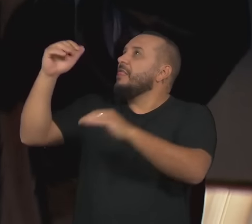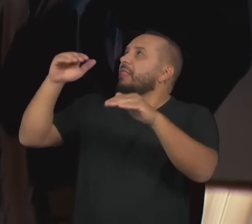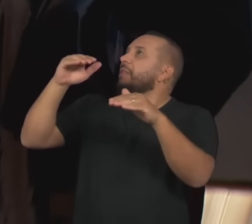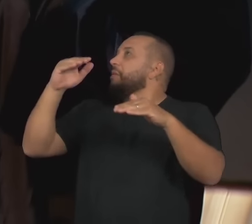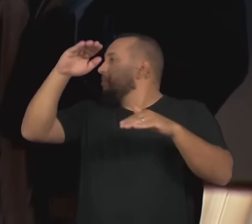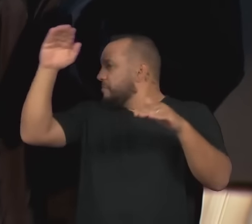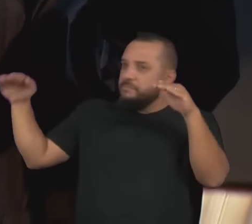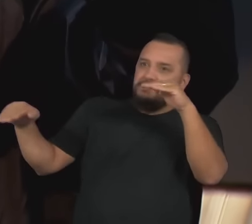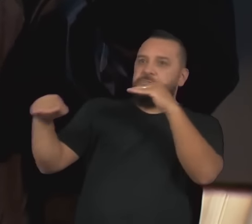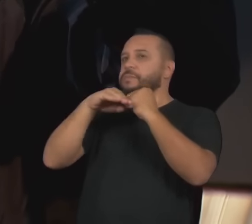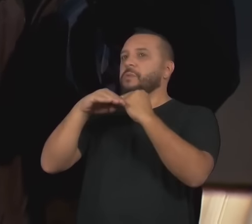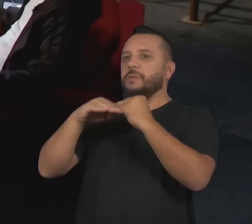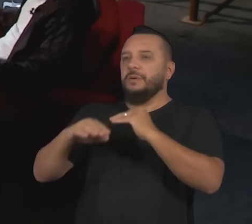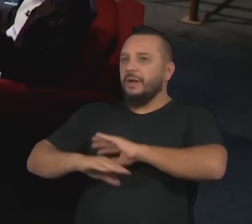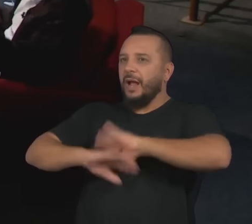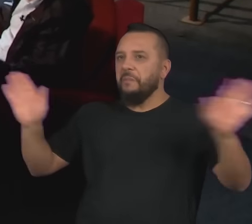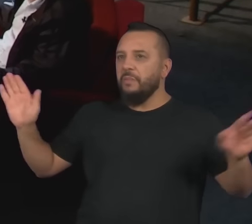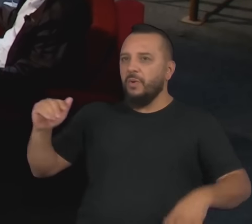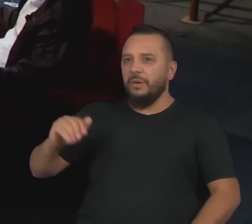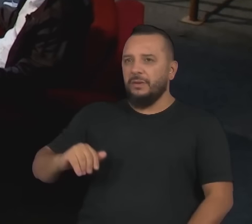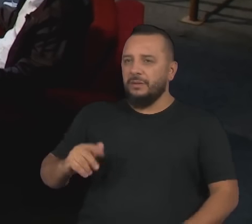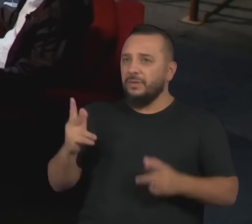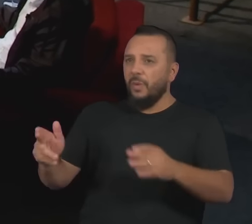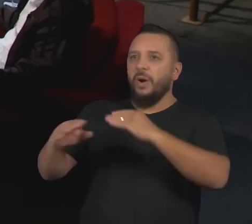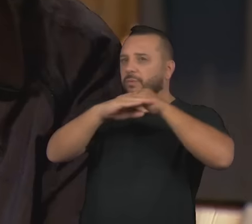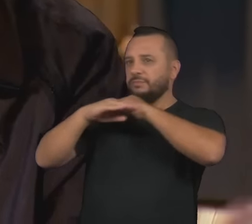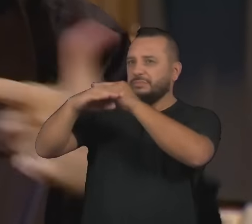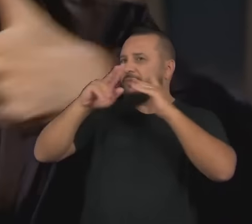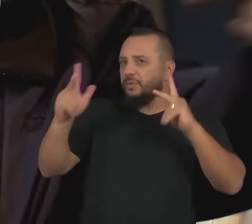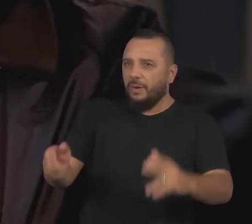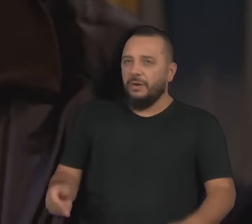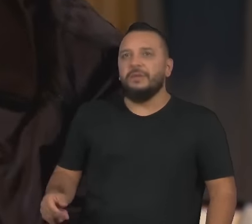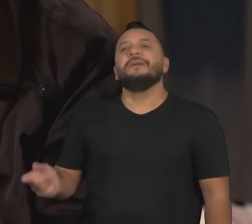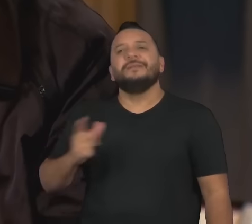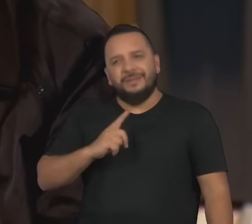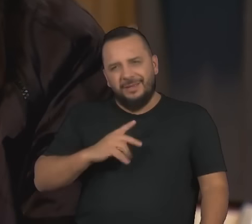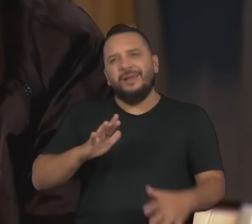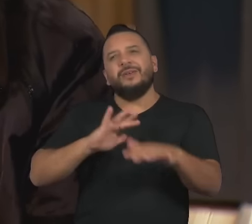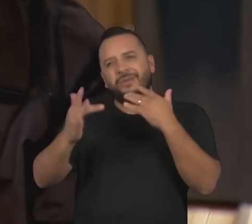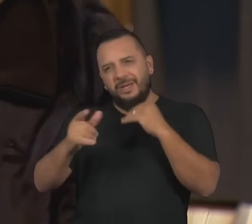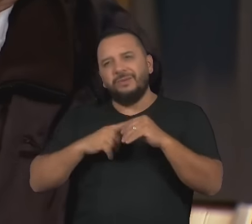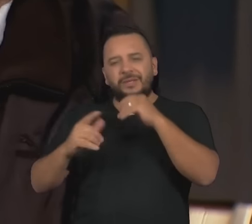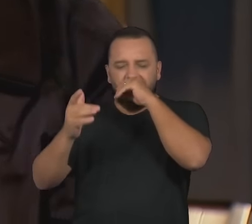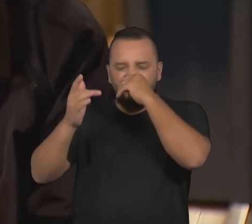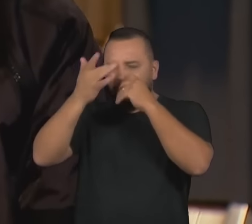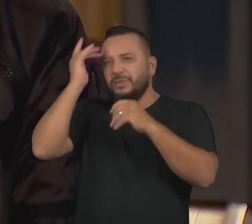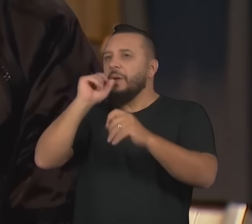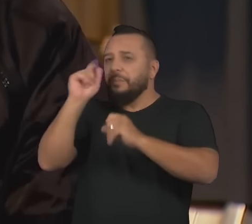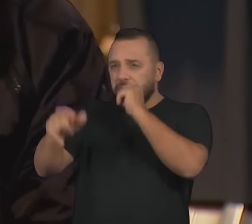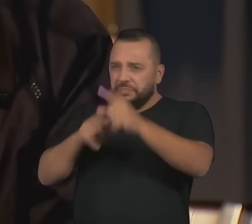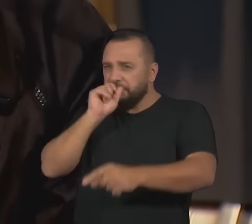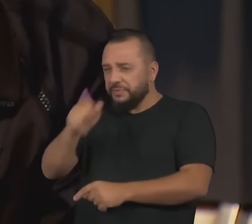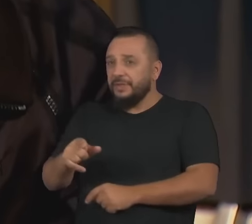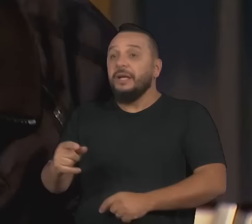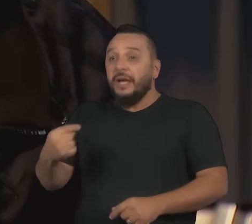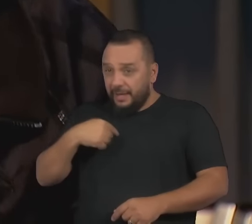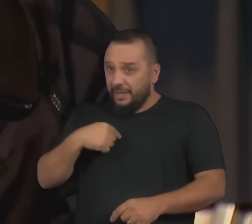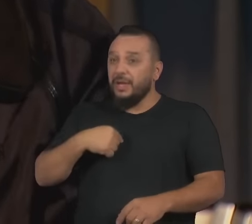meu amigo. Acabou. Lógico que na rede social tá cheio de haters. Sim. Eu sou uma das pessoas que